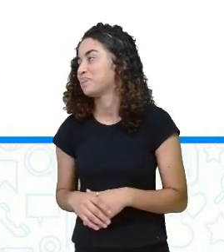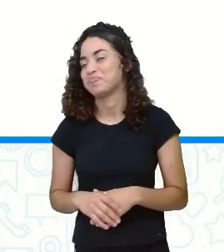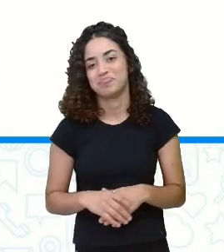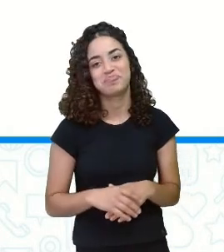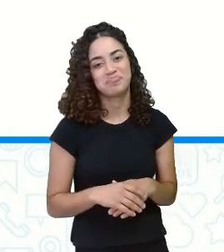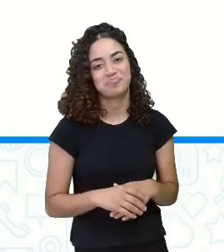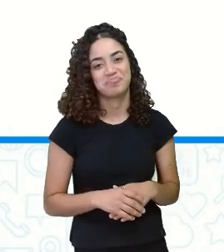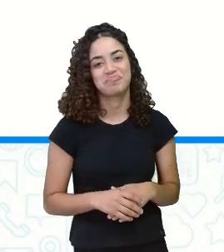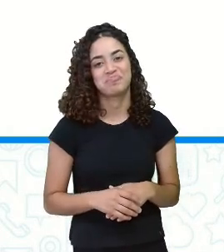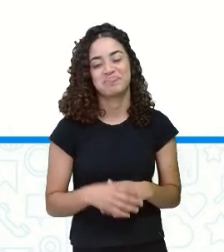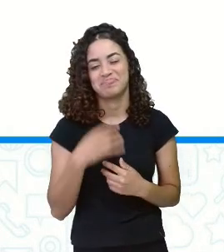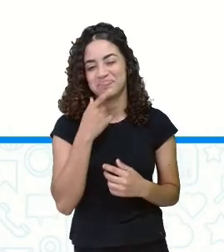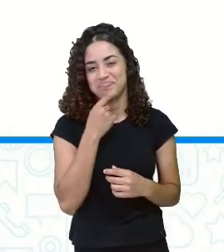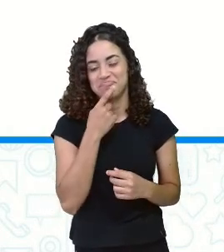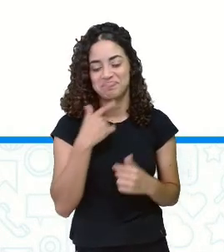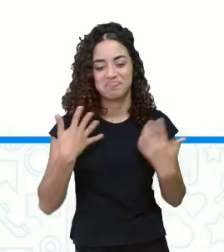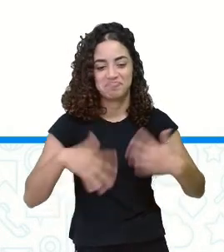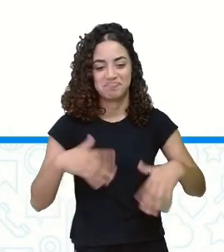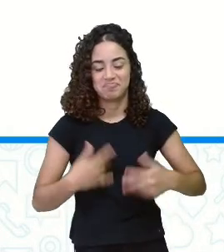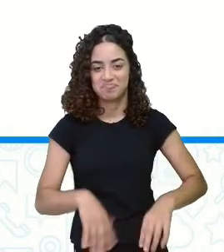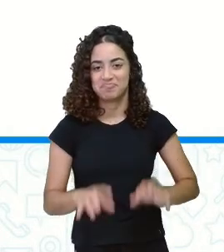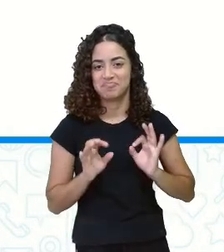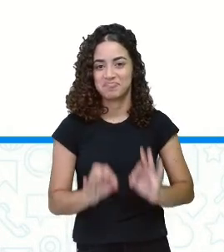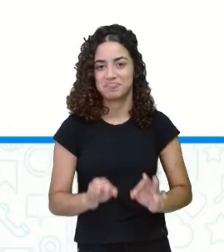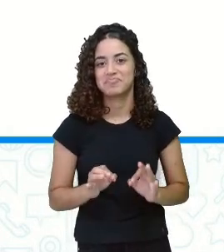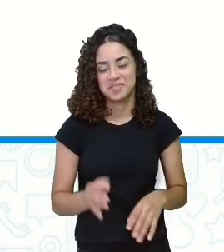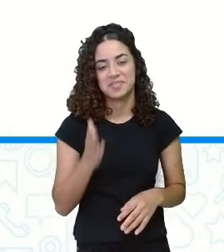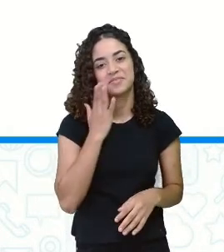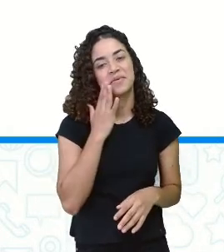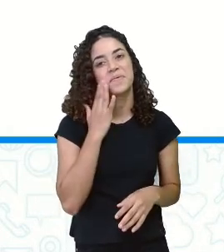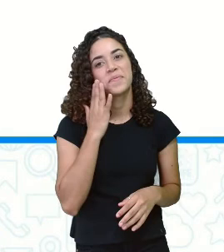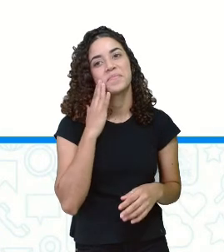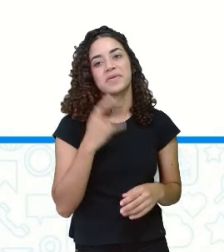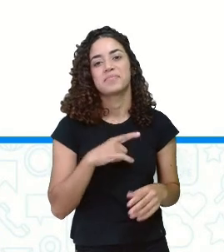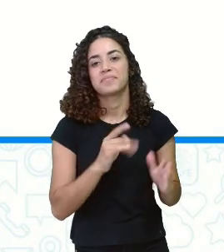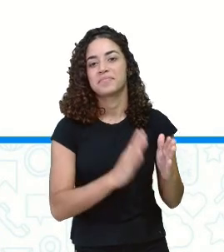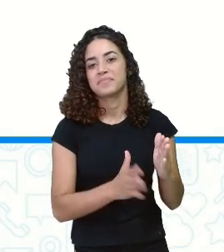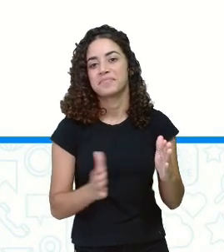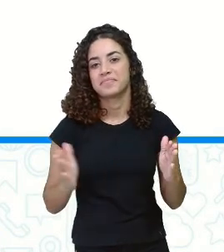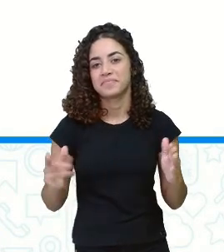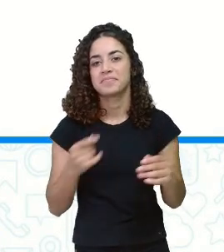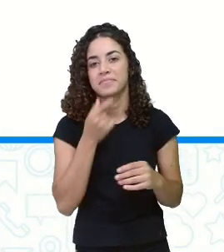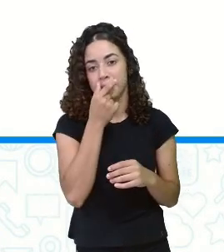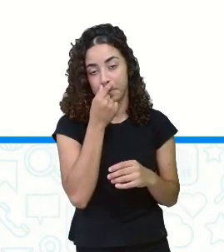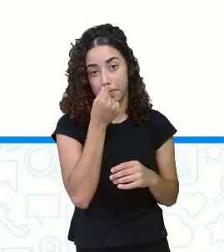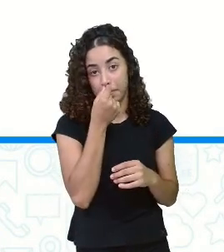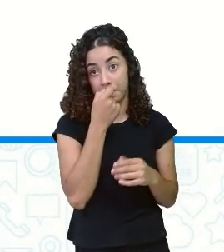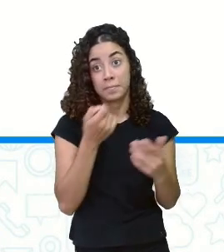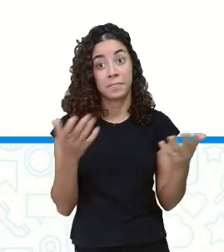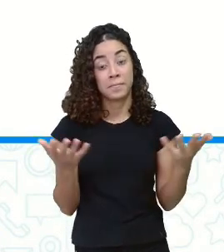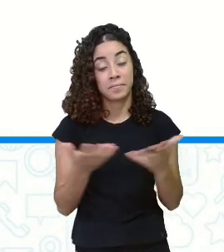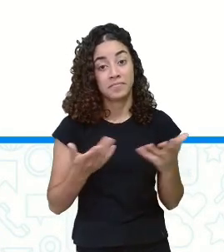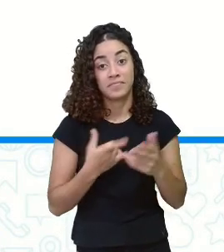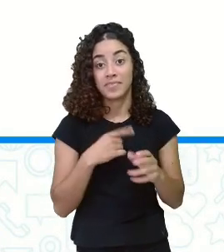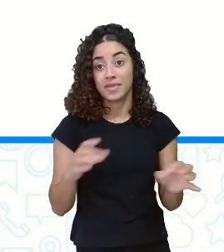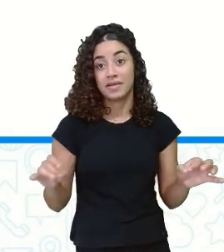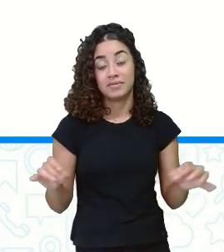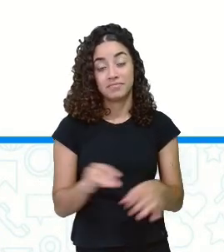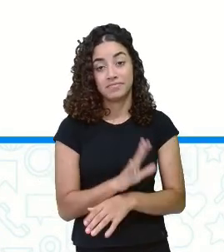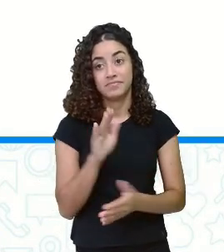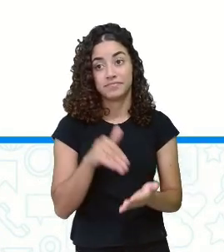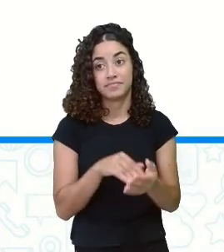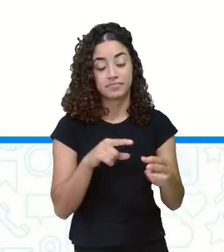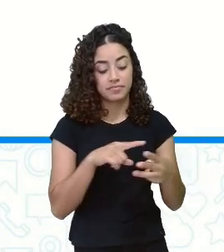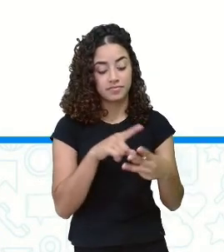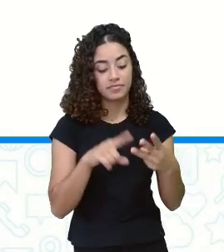Olha aí, Miguel, tá afiado aí na reta numérica, em sequência numérica. E agora, para terminar, o